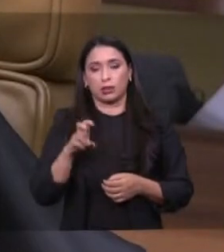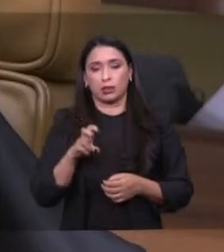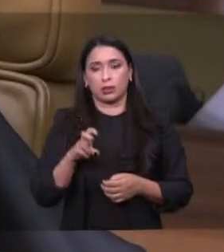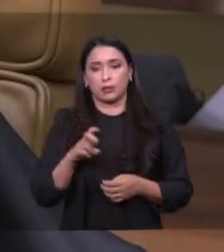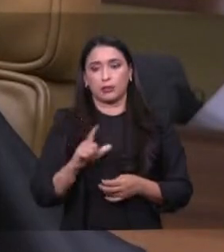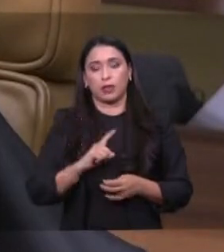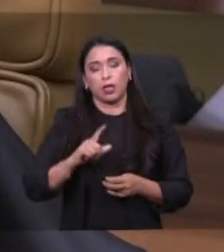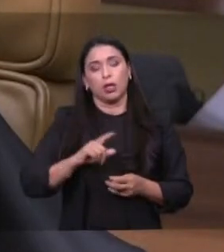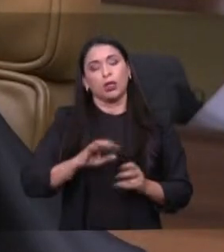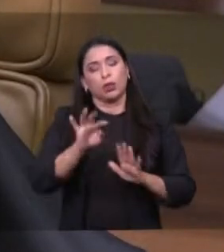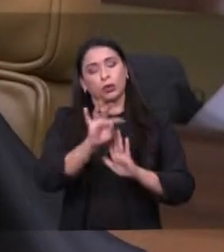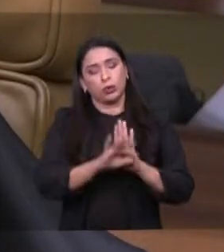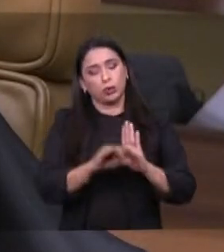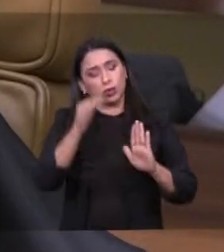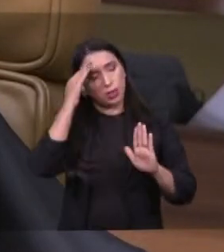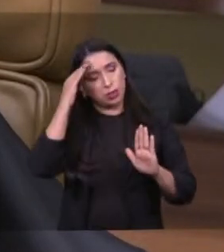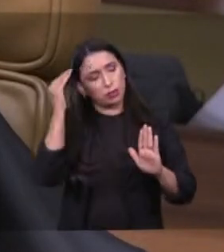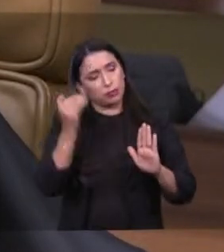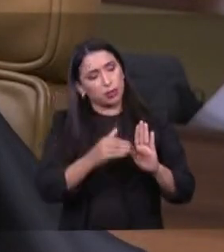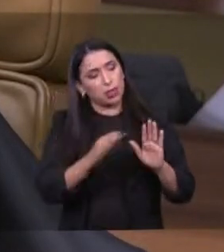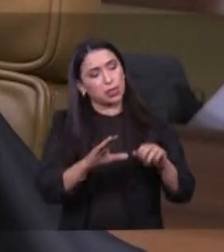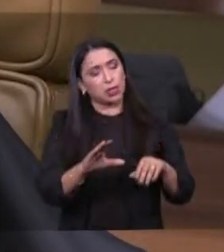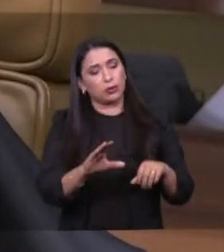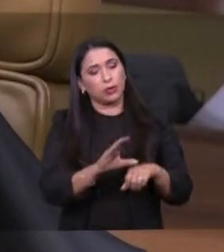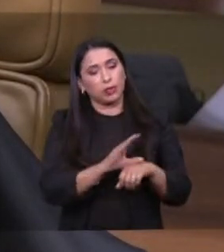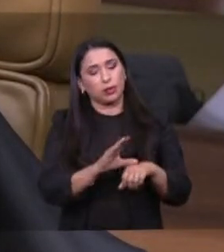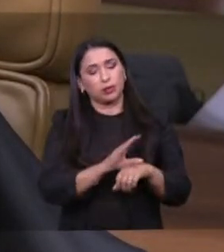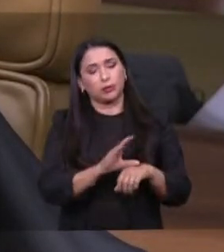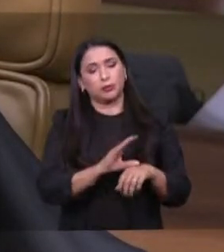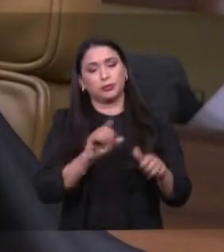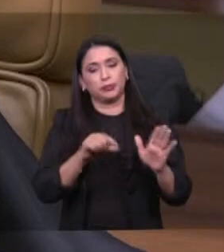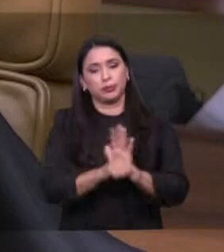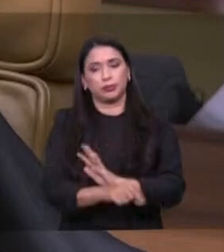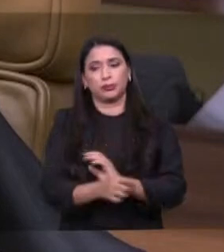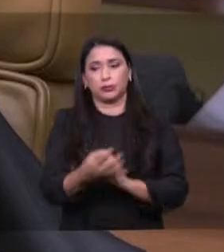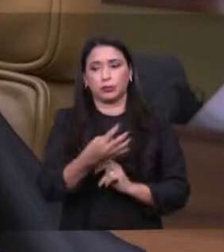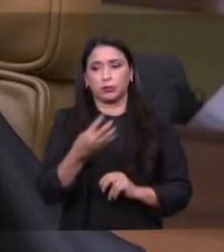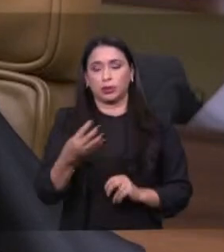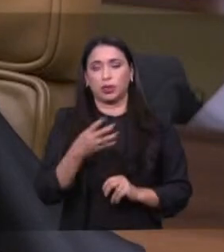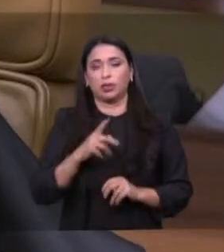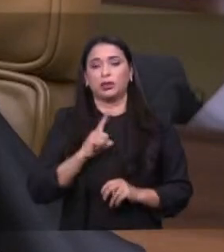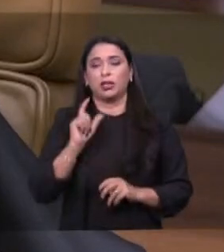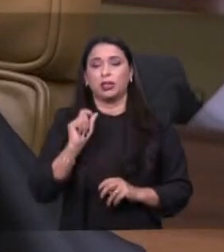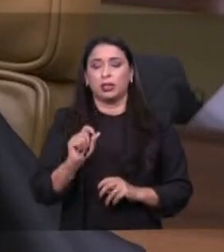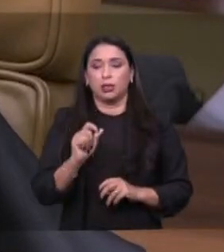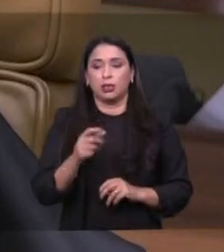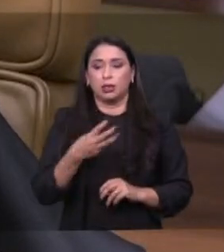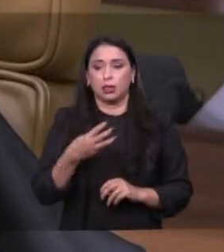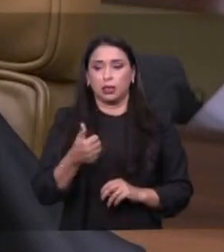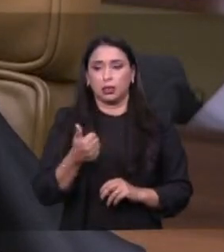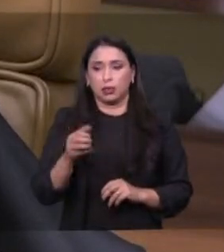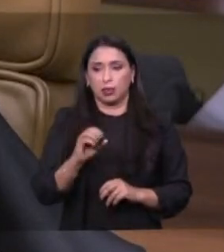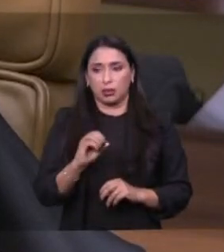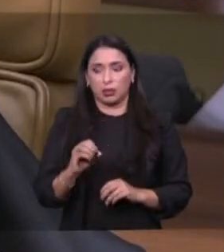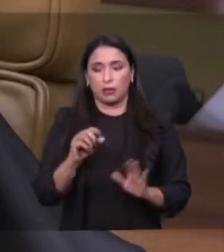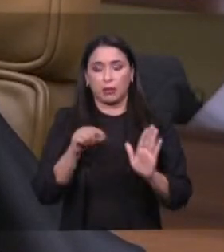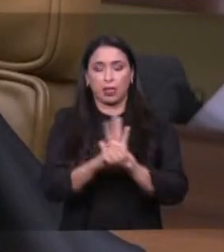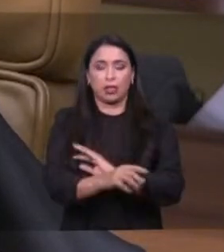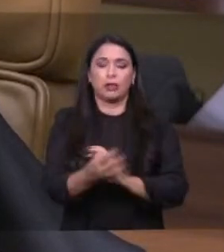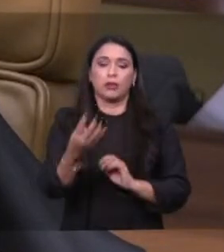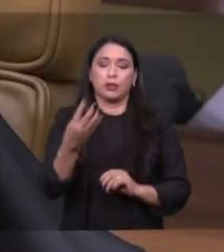Da interpretação conforme a Constituição Federal ao parágrafo 4º do artigo 310. O parágrafo 4º diz